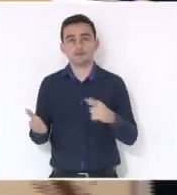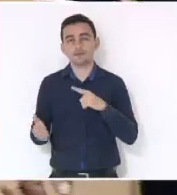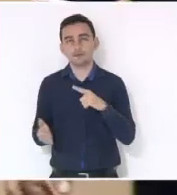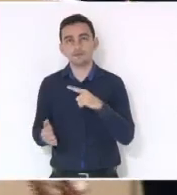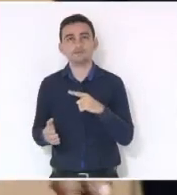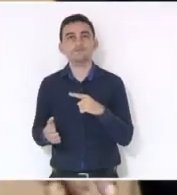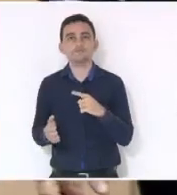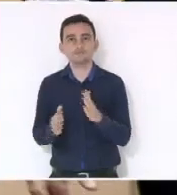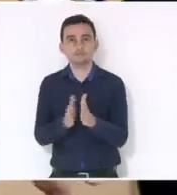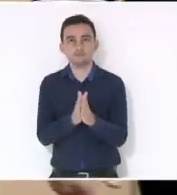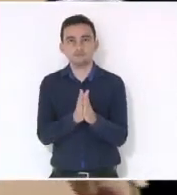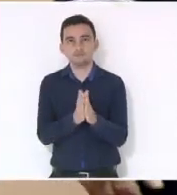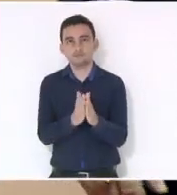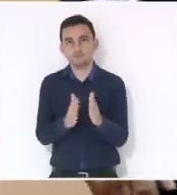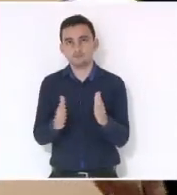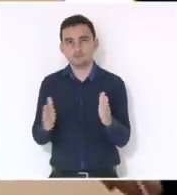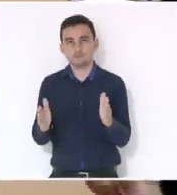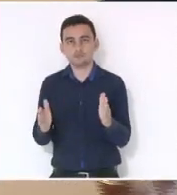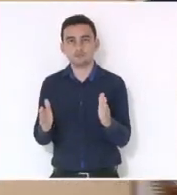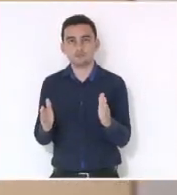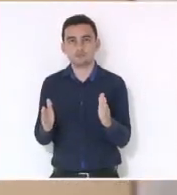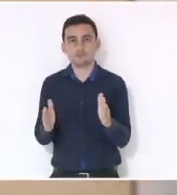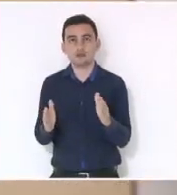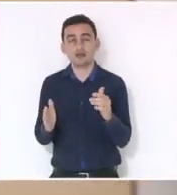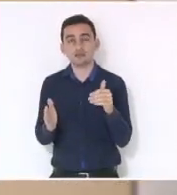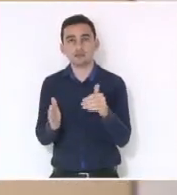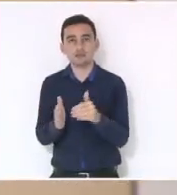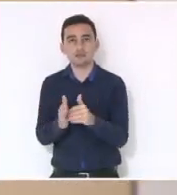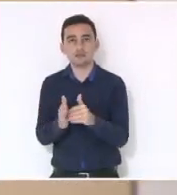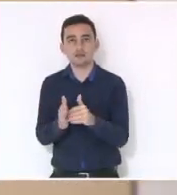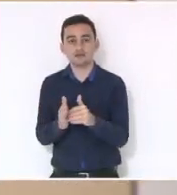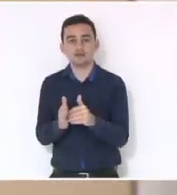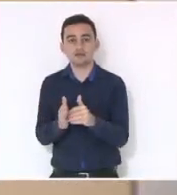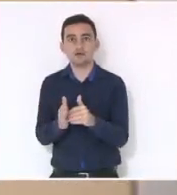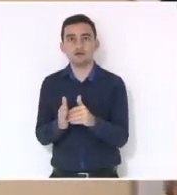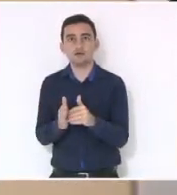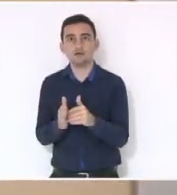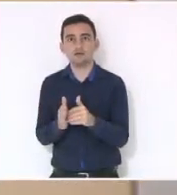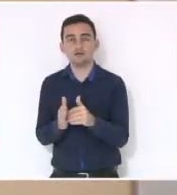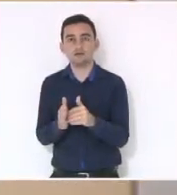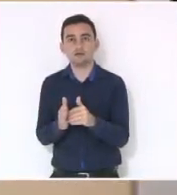espaço ainda até às 15 horas, nós vamos